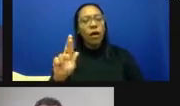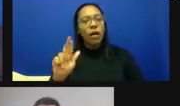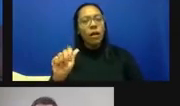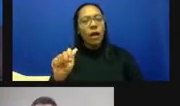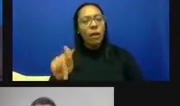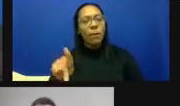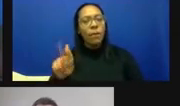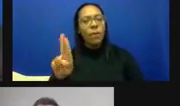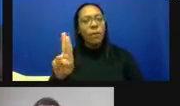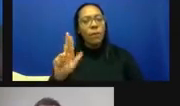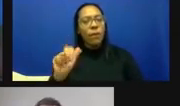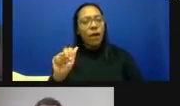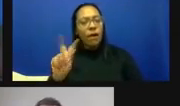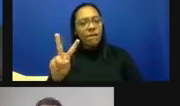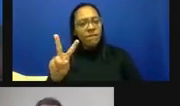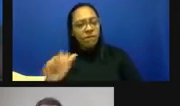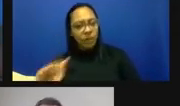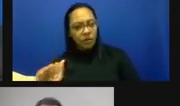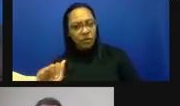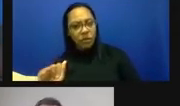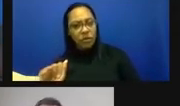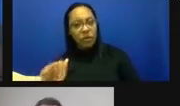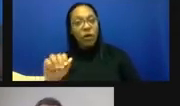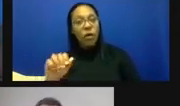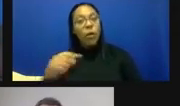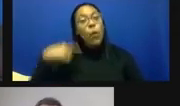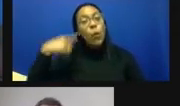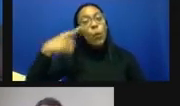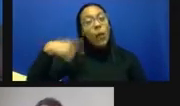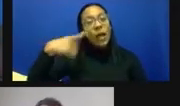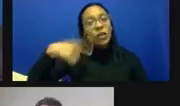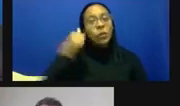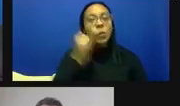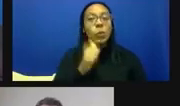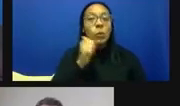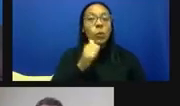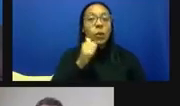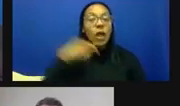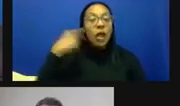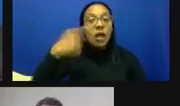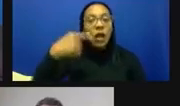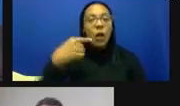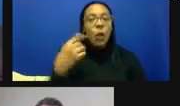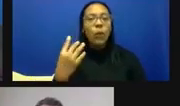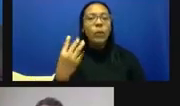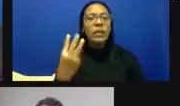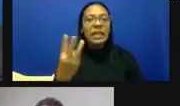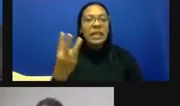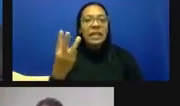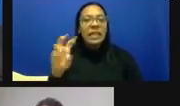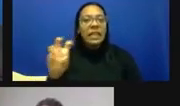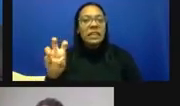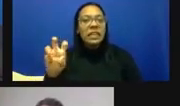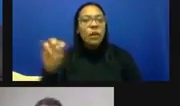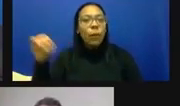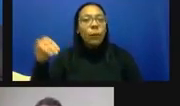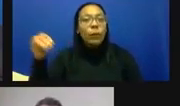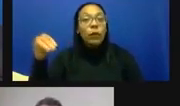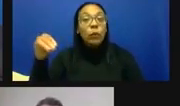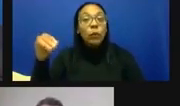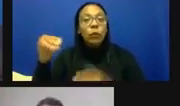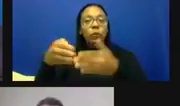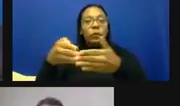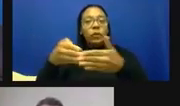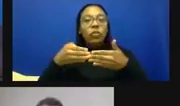advogada ficou 35 minutos gritando, pedindo socorro, até que a primeira pessoa ligasse para a polícia. Estava